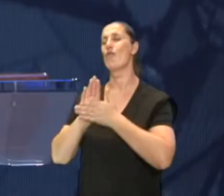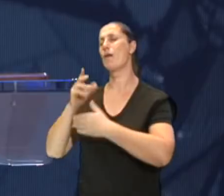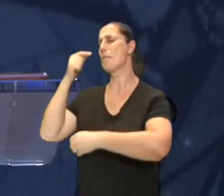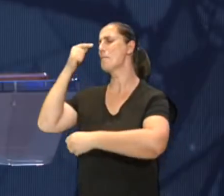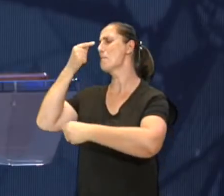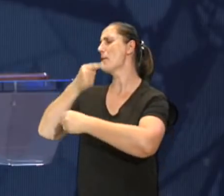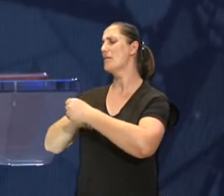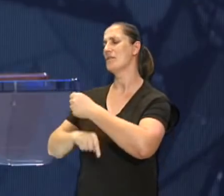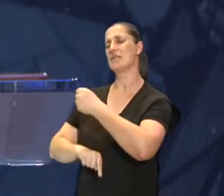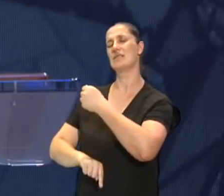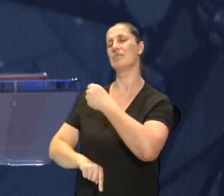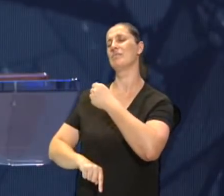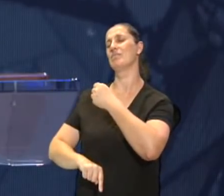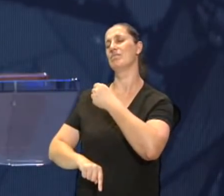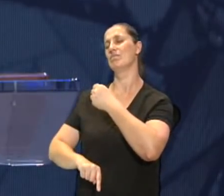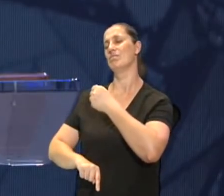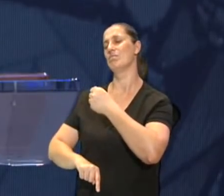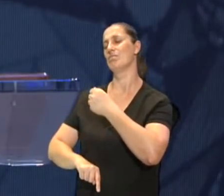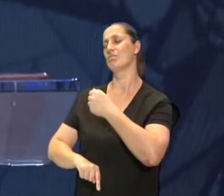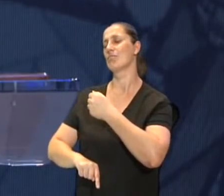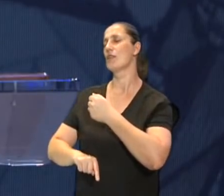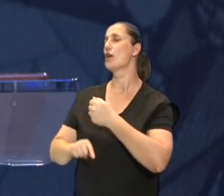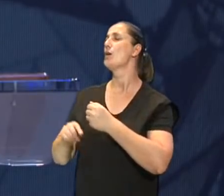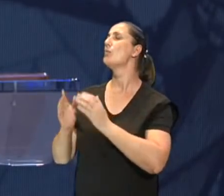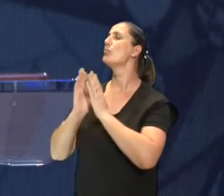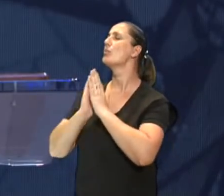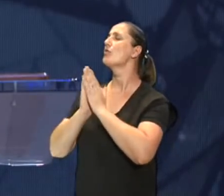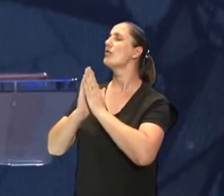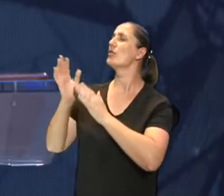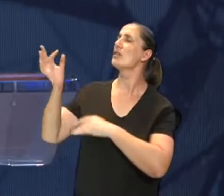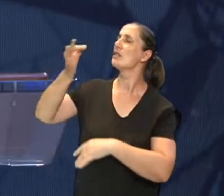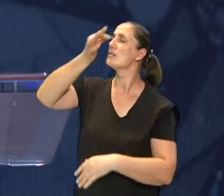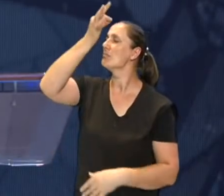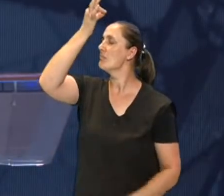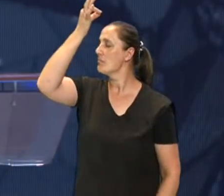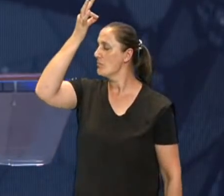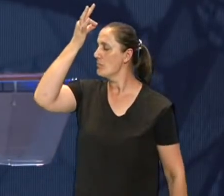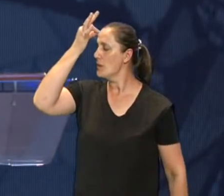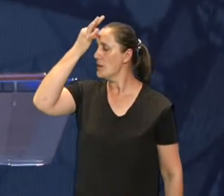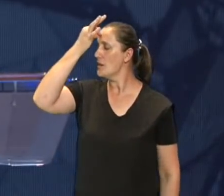intensidade que eu nunca conheci. Derrama o teu Espírito.